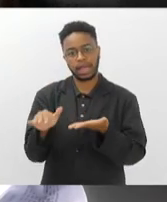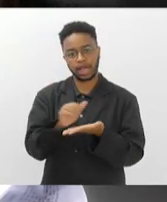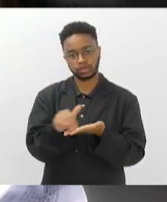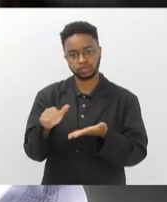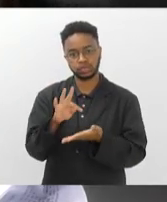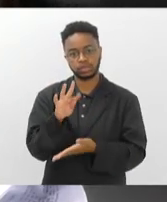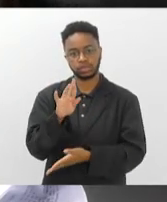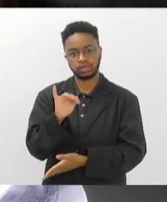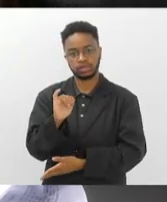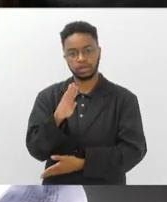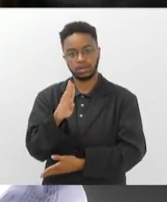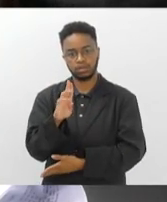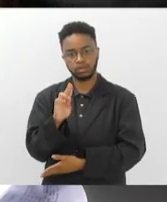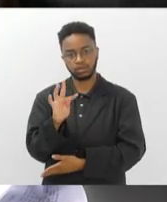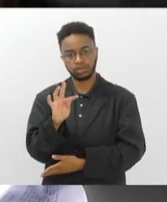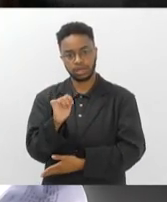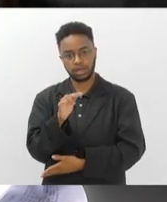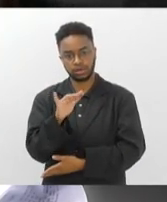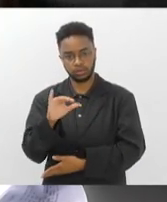a semana passada.